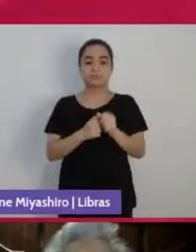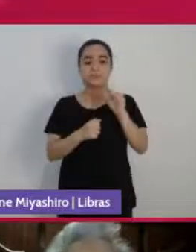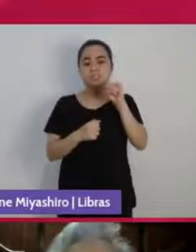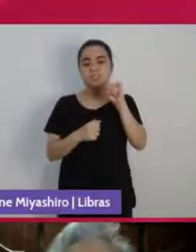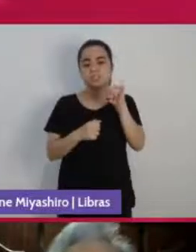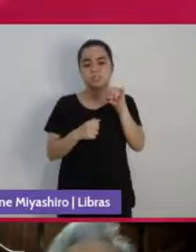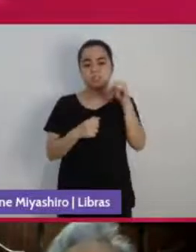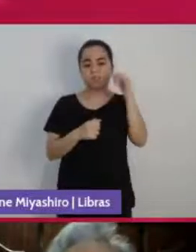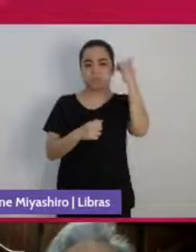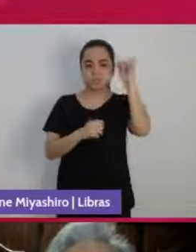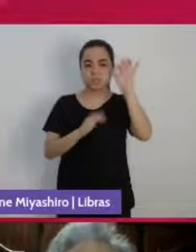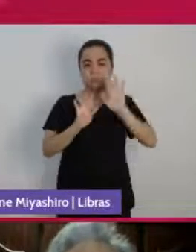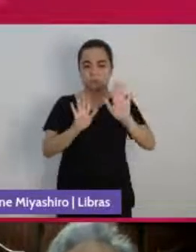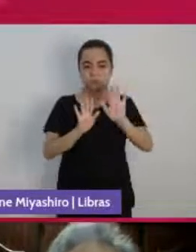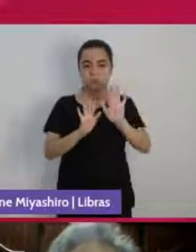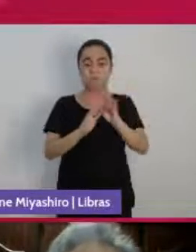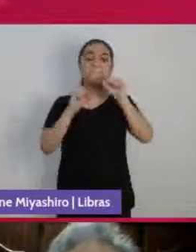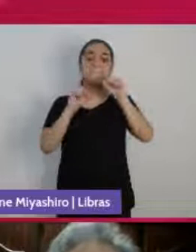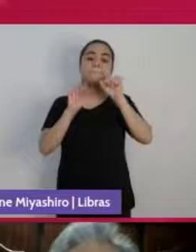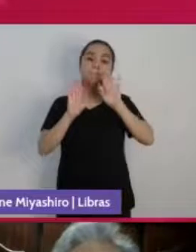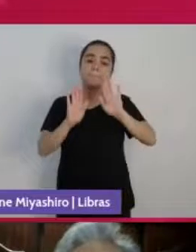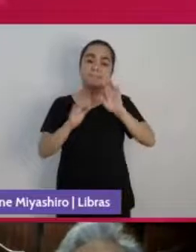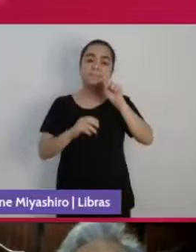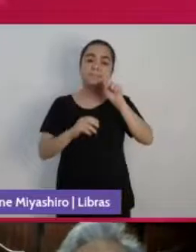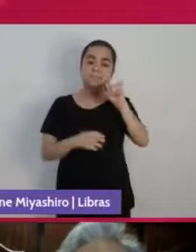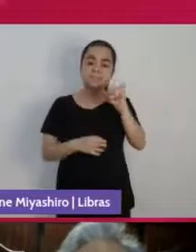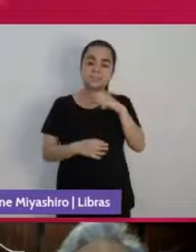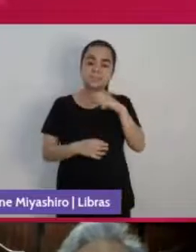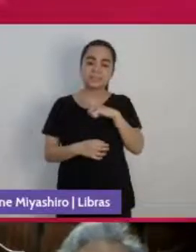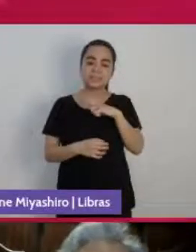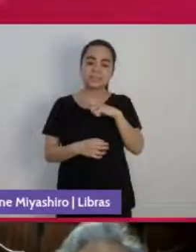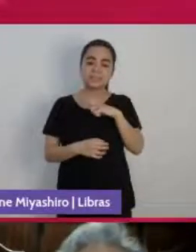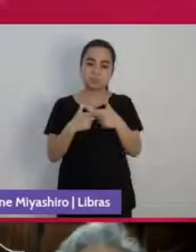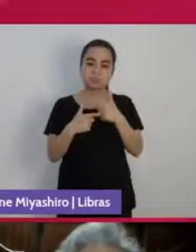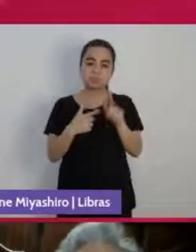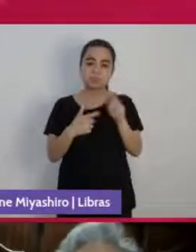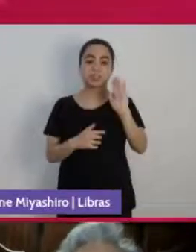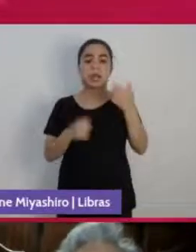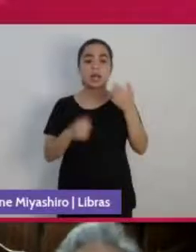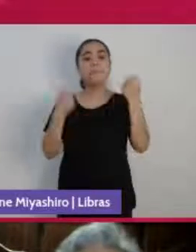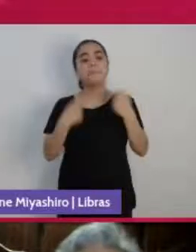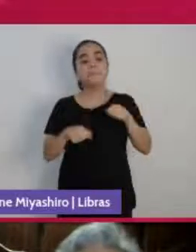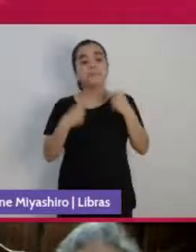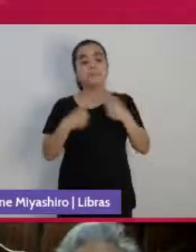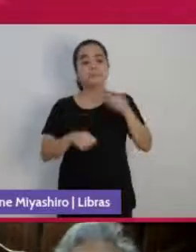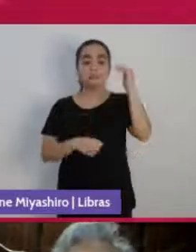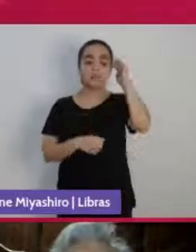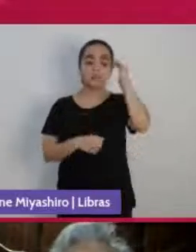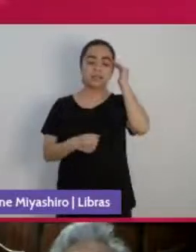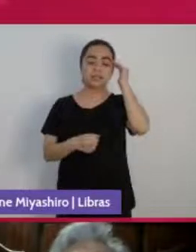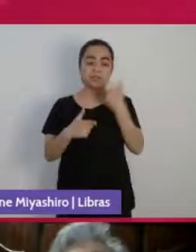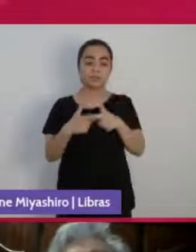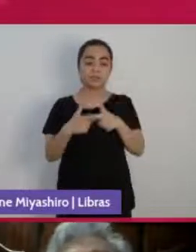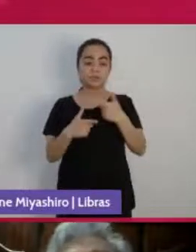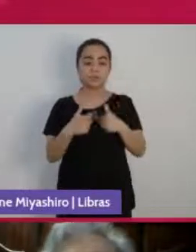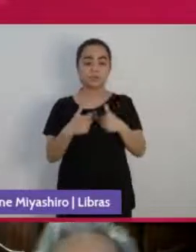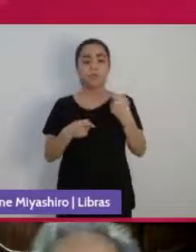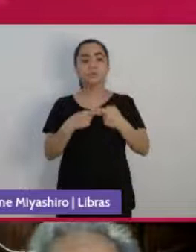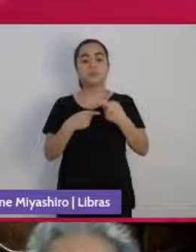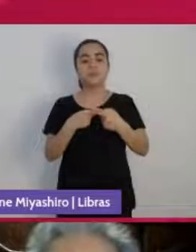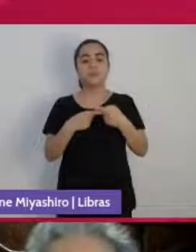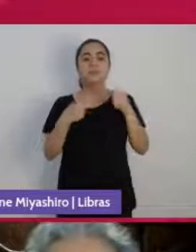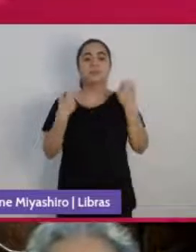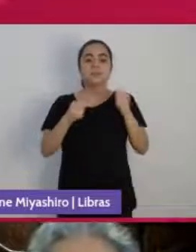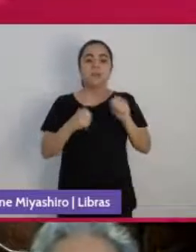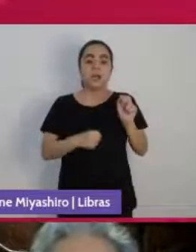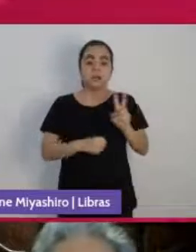se for uma paciente que já tem uma queixa, eu preciso saber essa queixa que ela tem, porque eu preciso valorizar isso